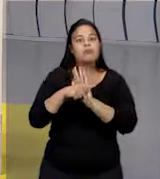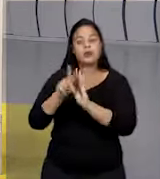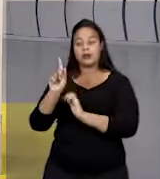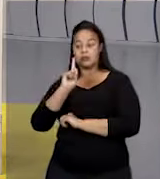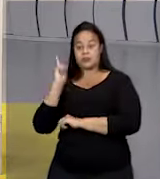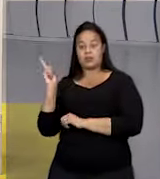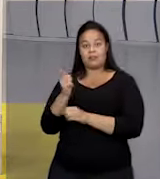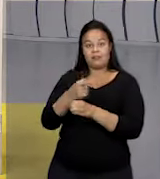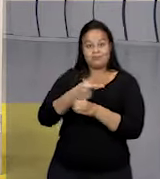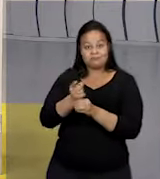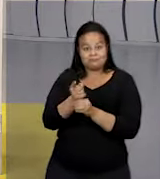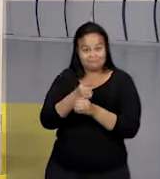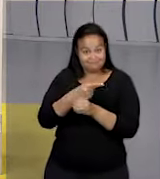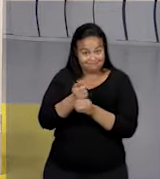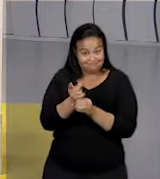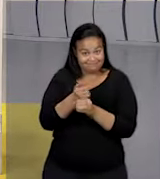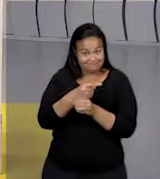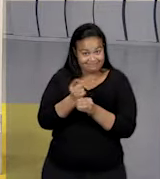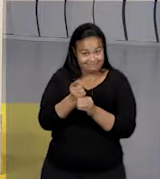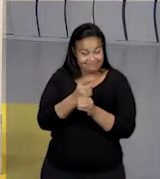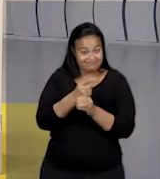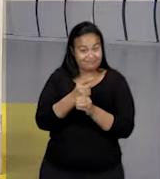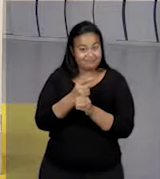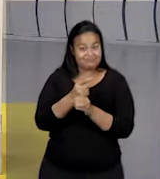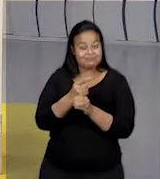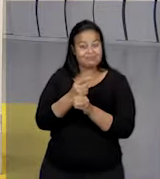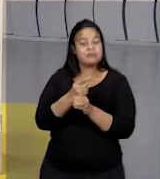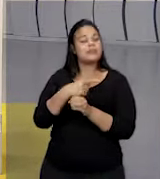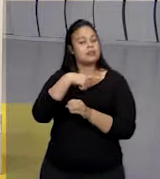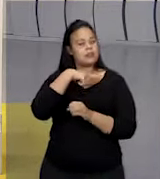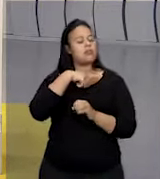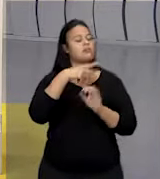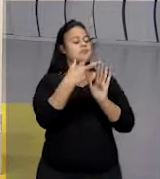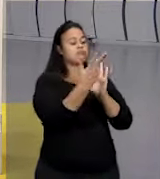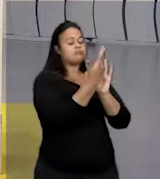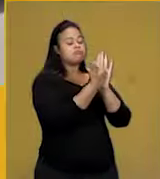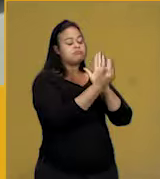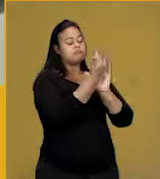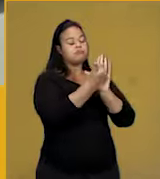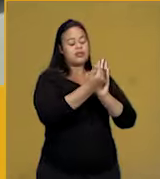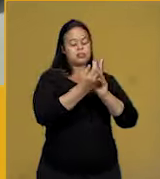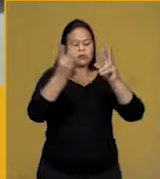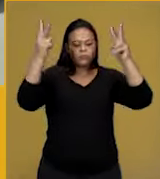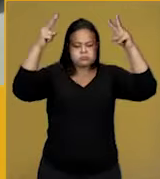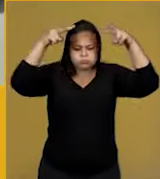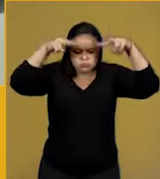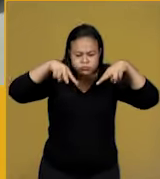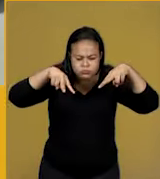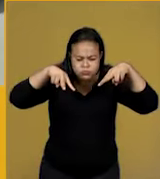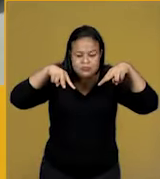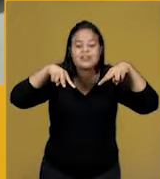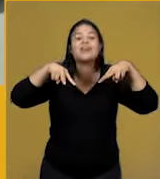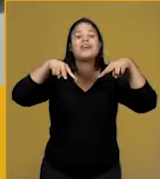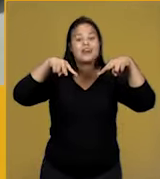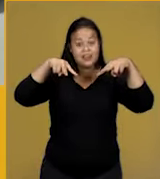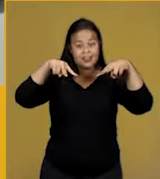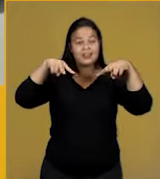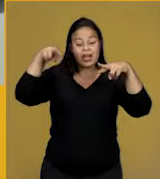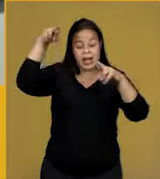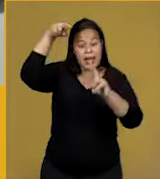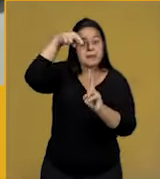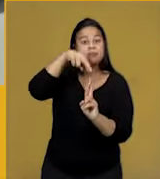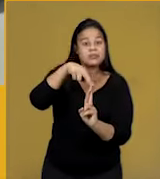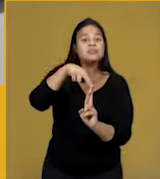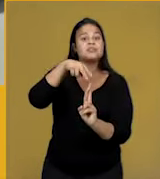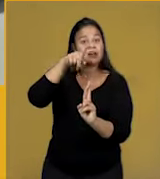dos Ventos, nós tiramos uma imagem do alto, porque assim é que são feitas as